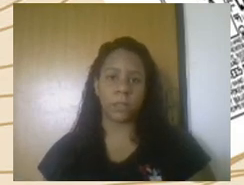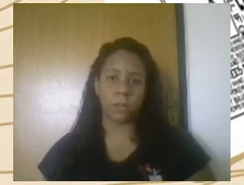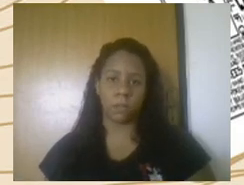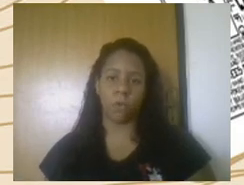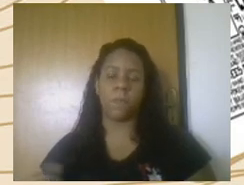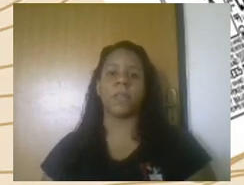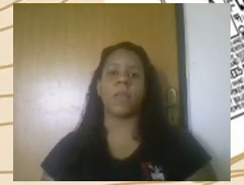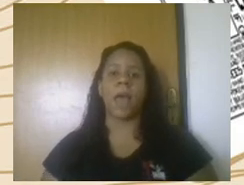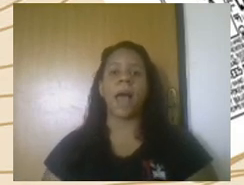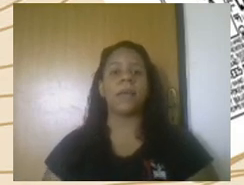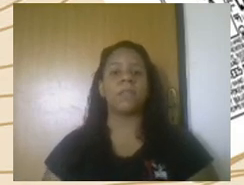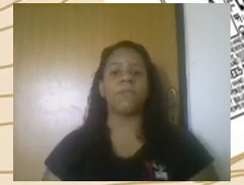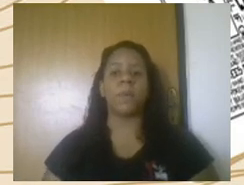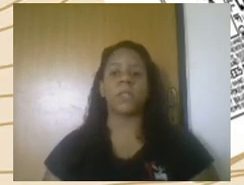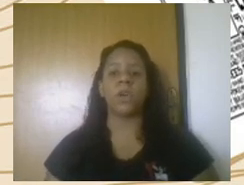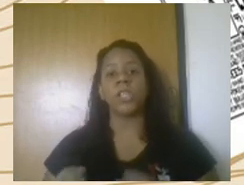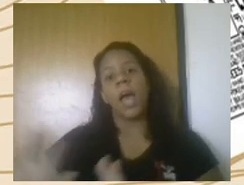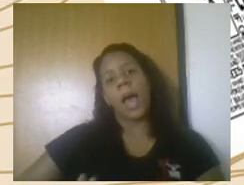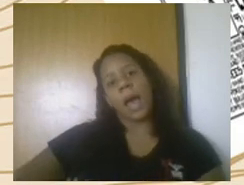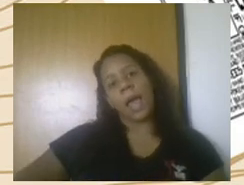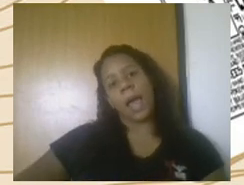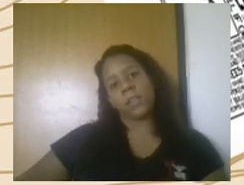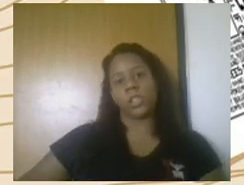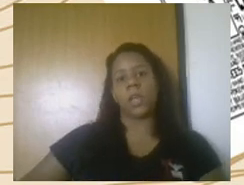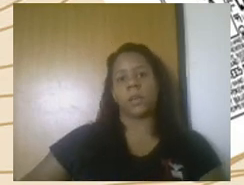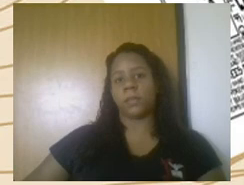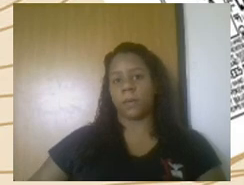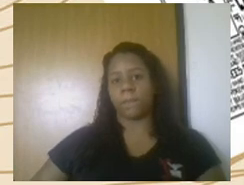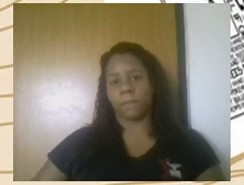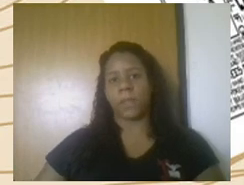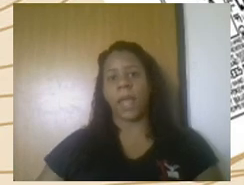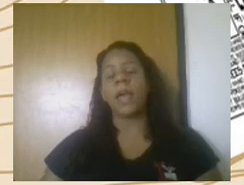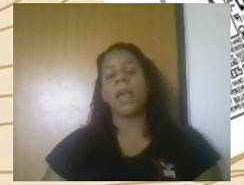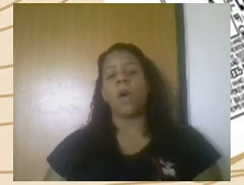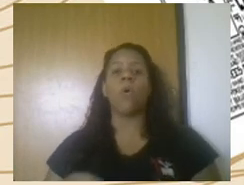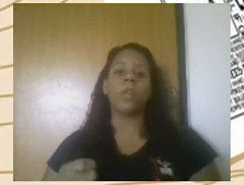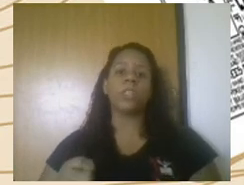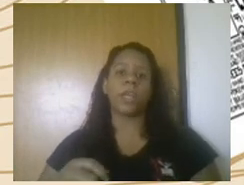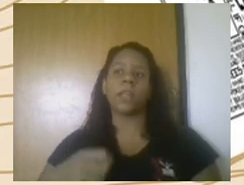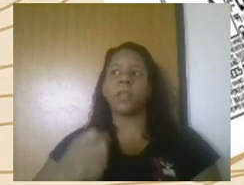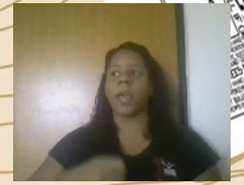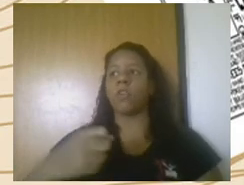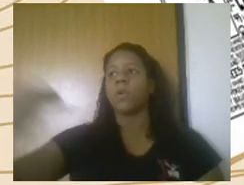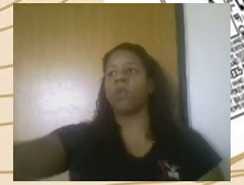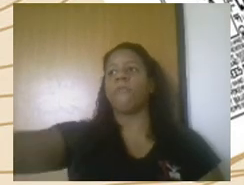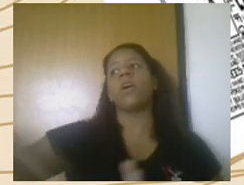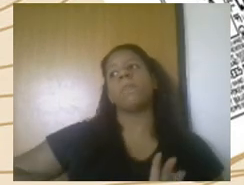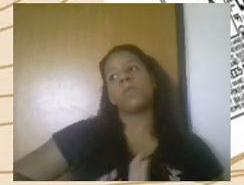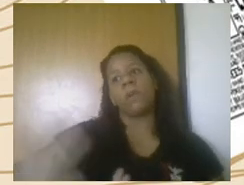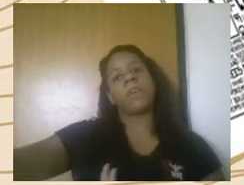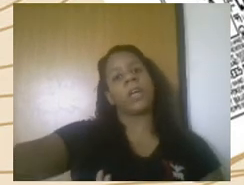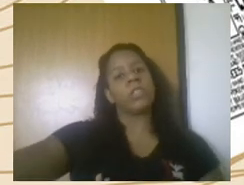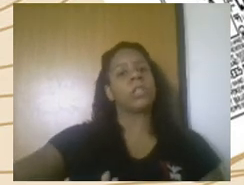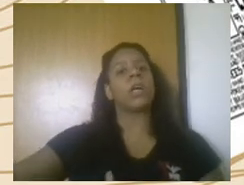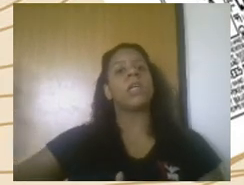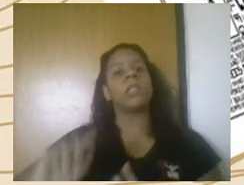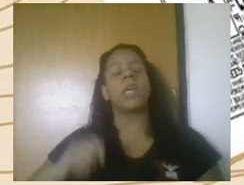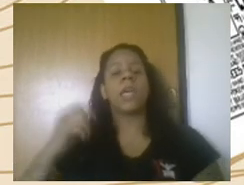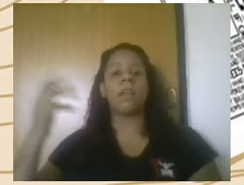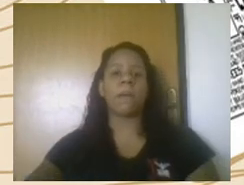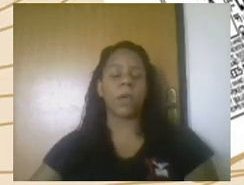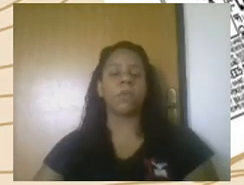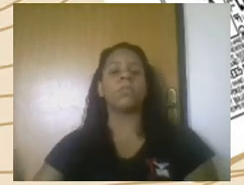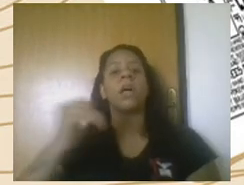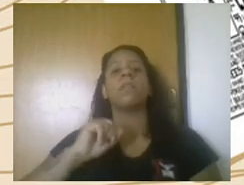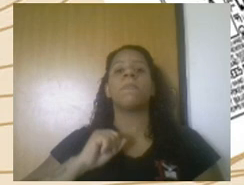eles precisam obter as informações à distância, né? Ou eles têm entregue o microfone, a pessoa fica à distância